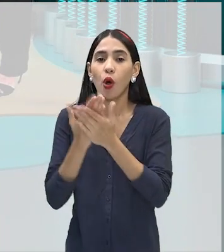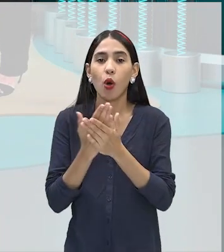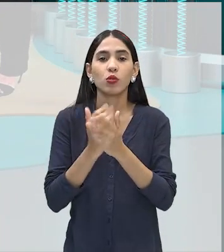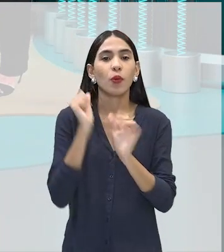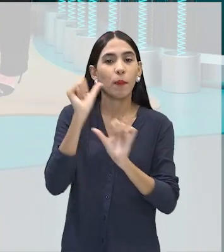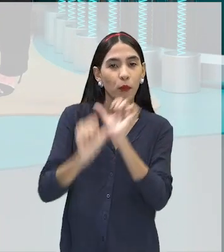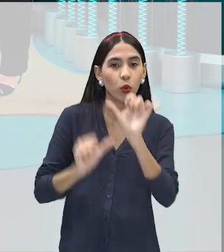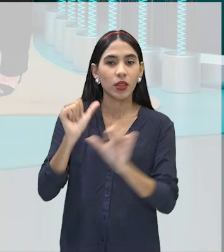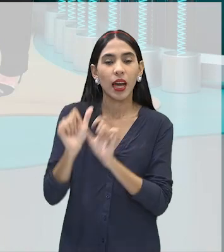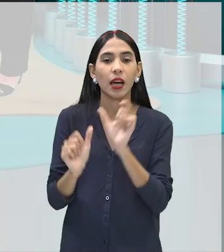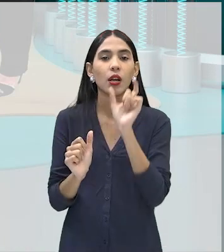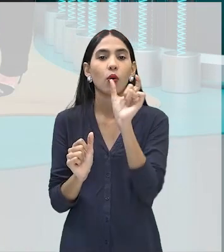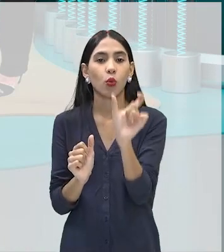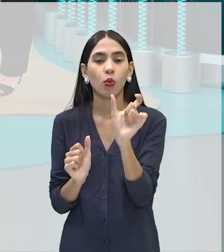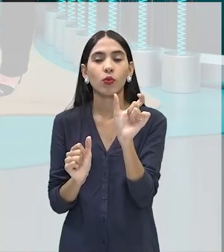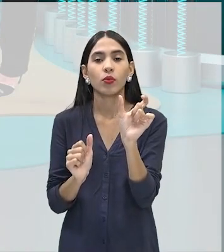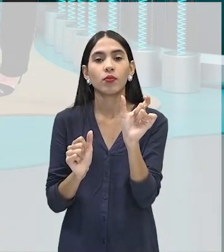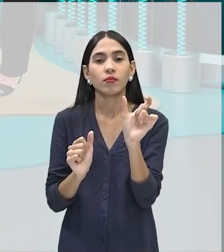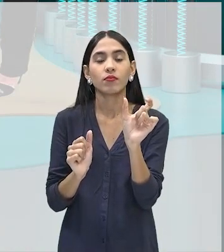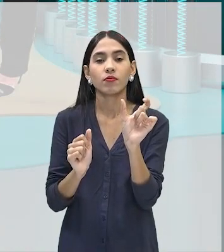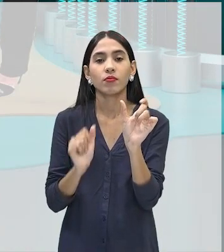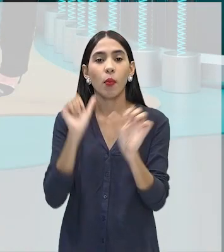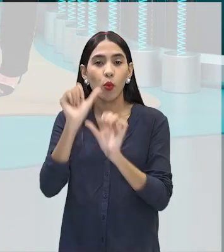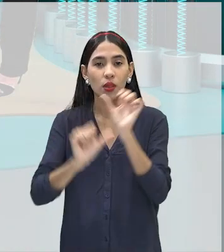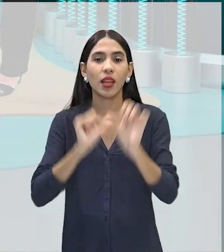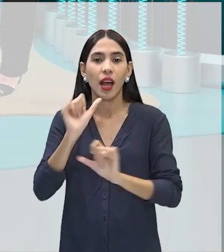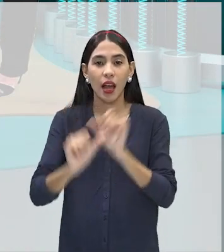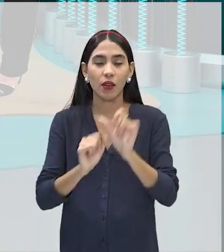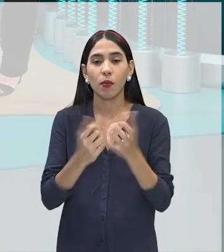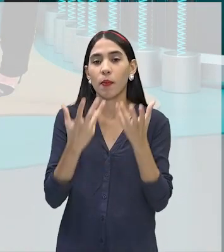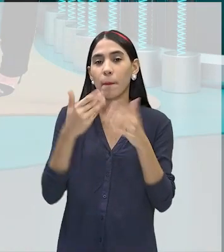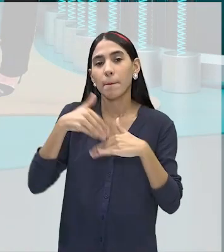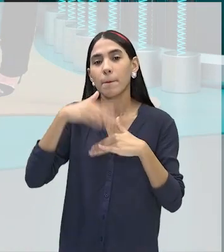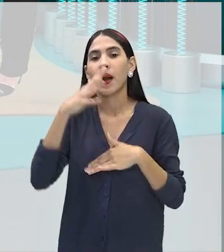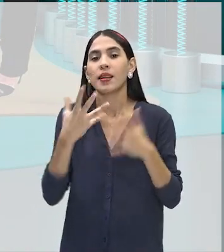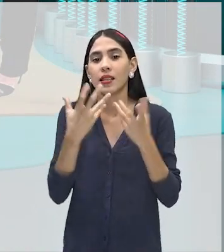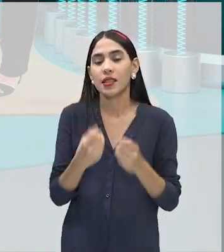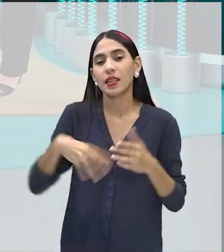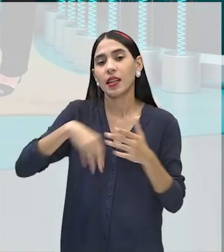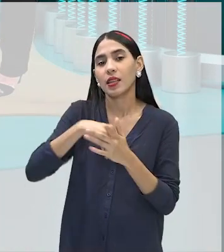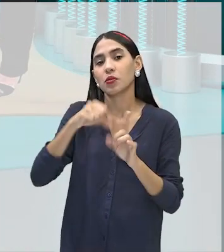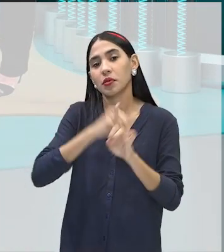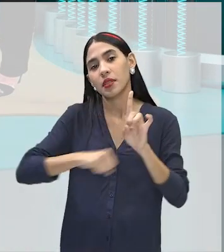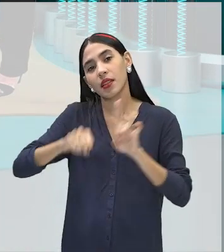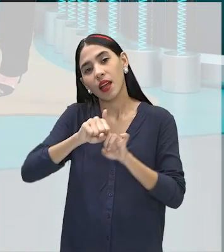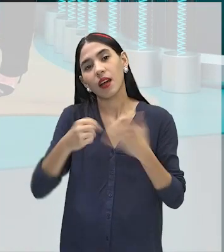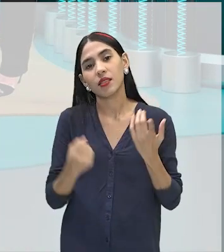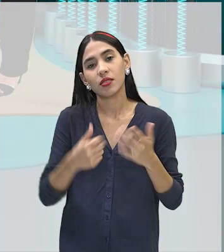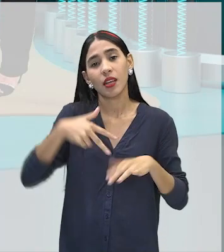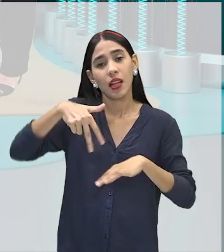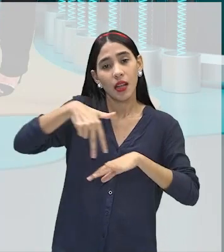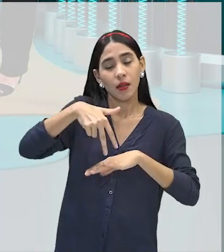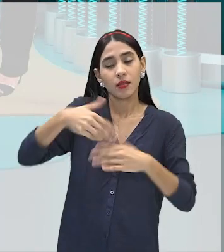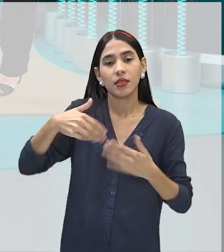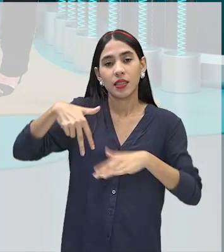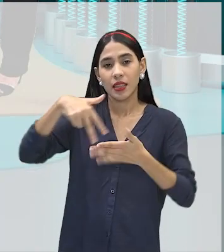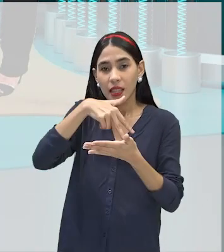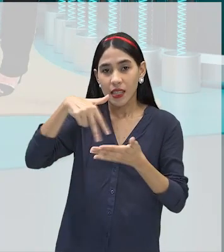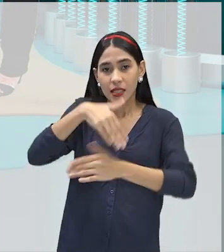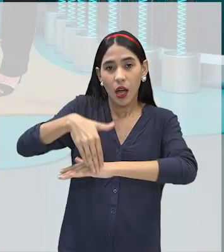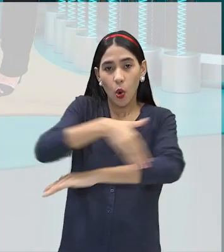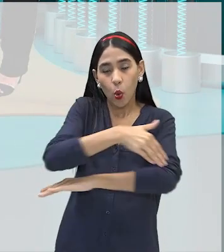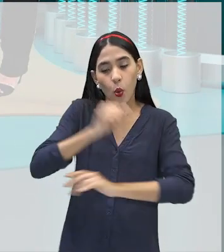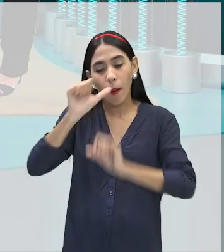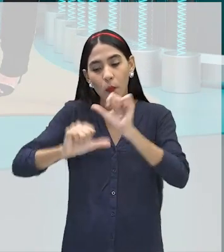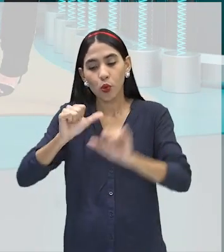mudar essa nomenclatura para que essa dança fosse mais aceita na sociedade. Então, de danças de rua passou a ser chamada